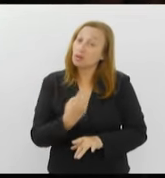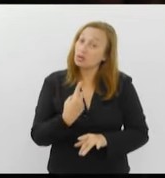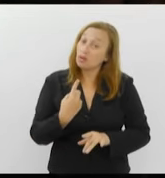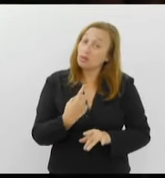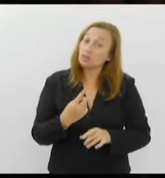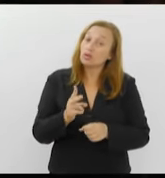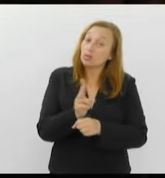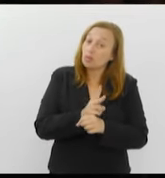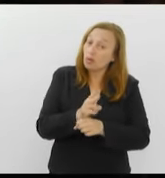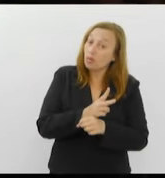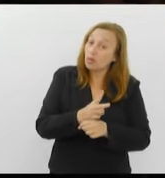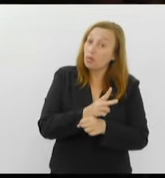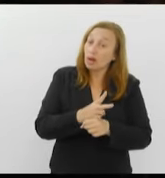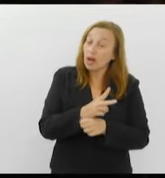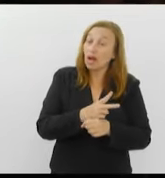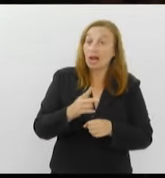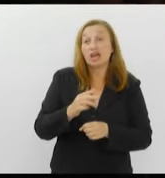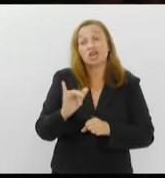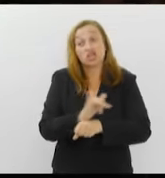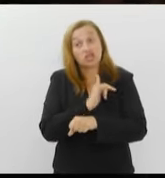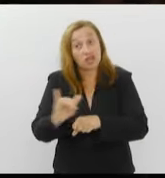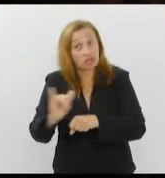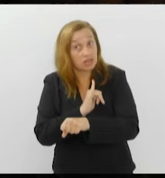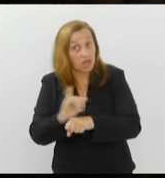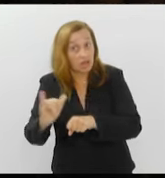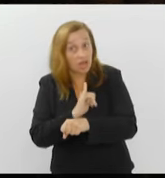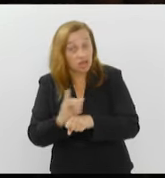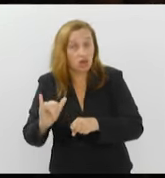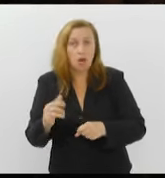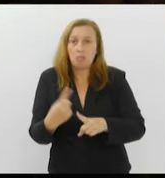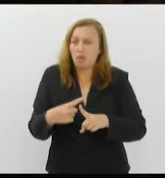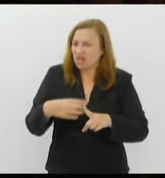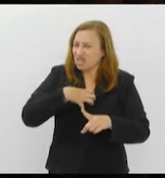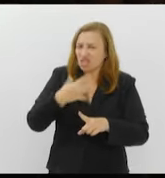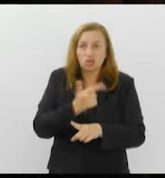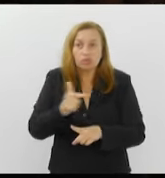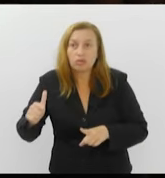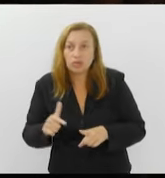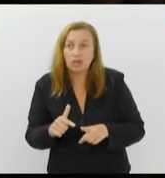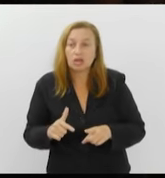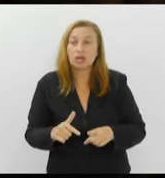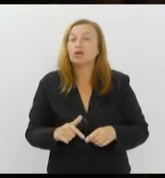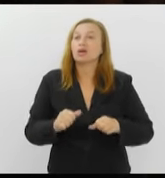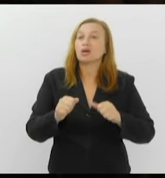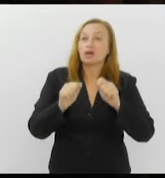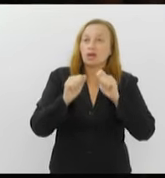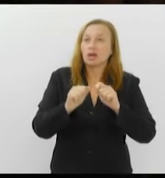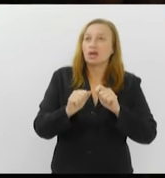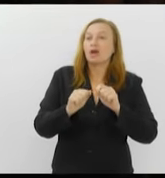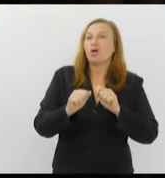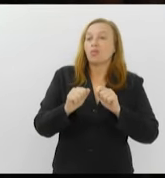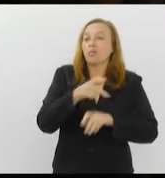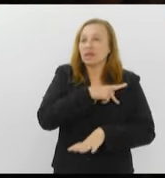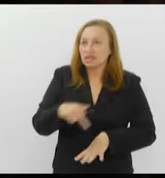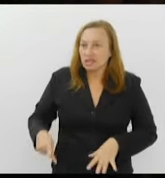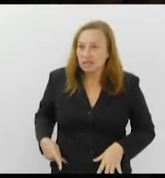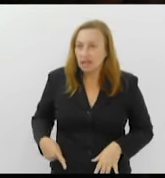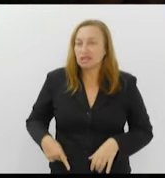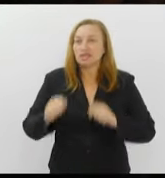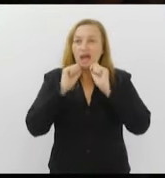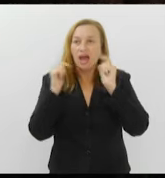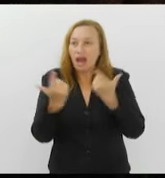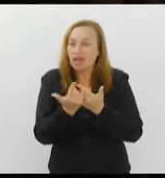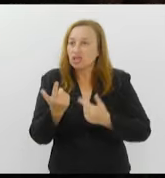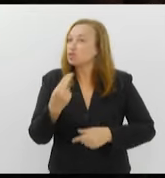vias legais, porque, obviamente, não faz nenhum sentido que o presidente da Assembleia não possa se reeleger, que o presidente do